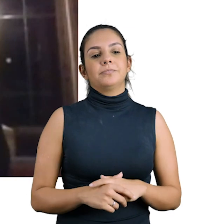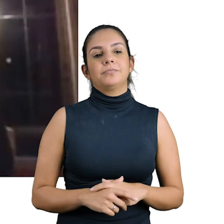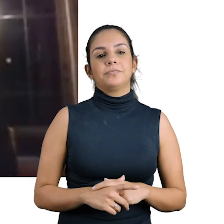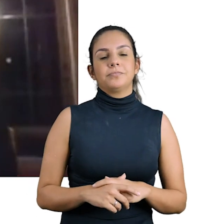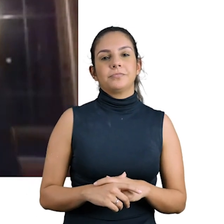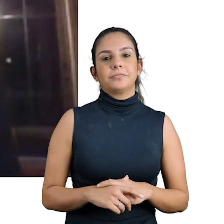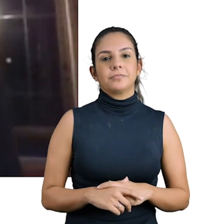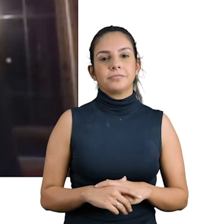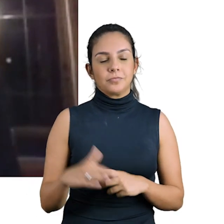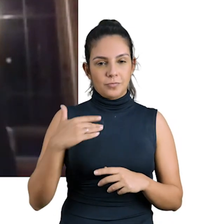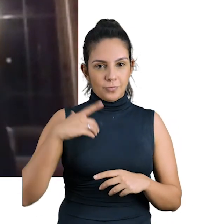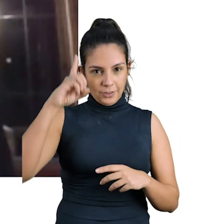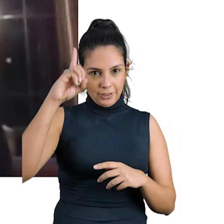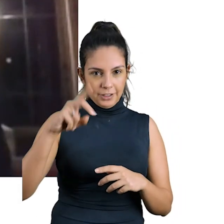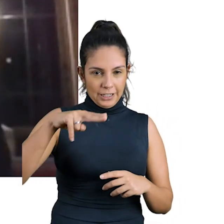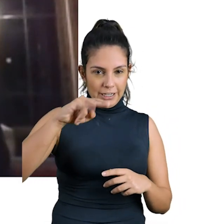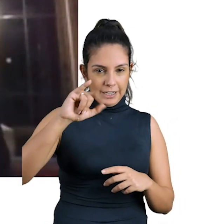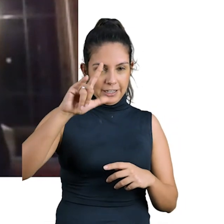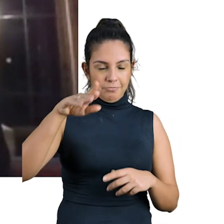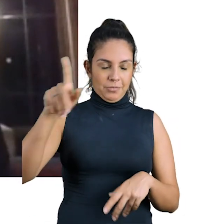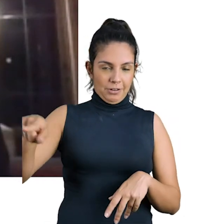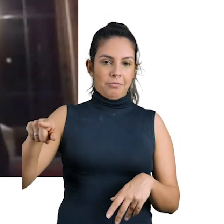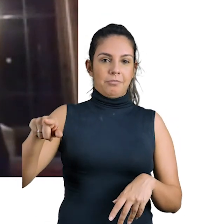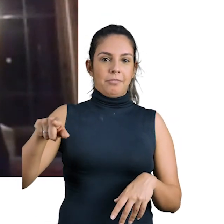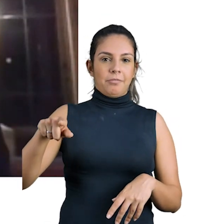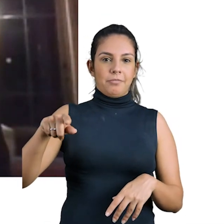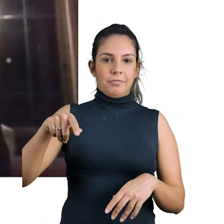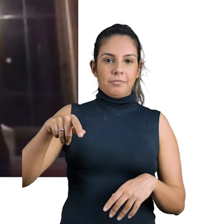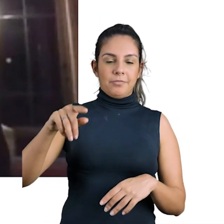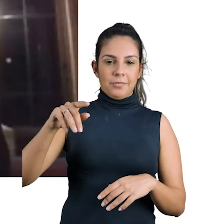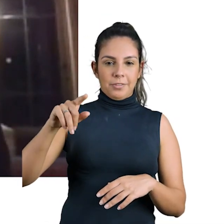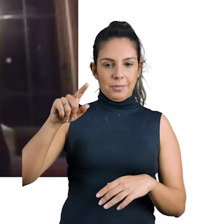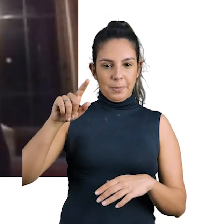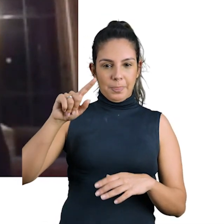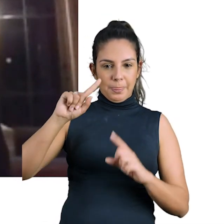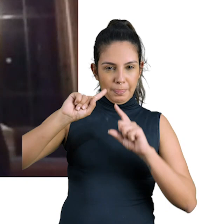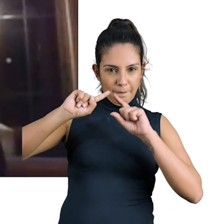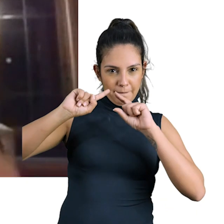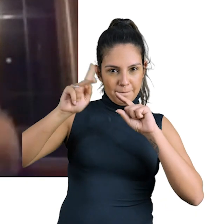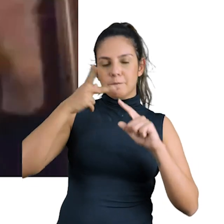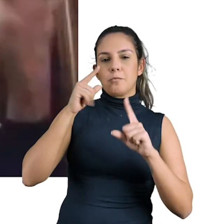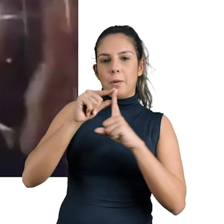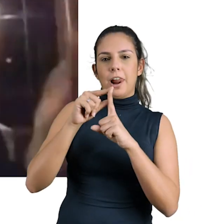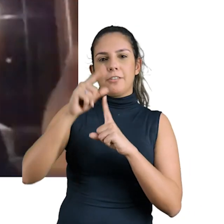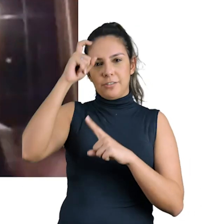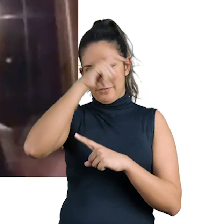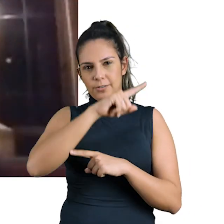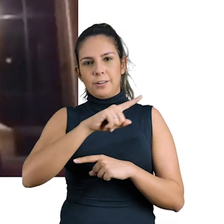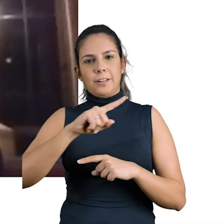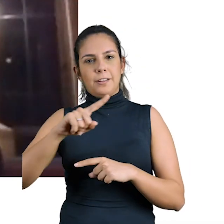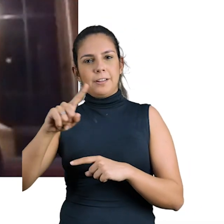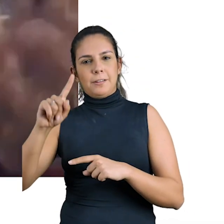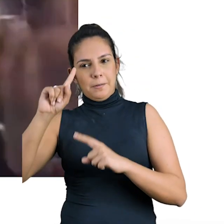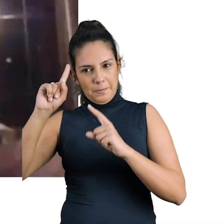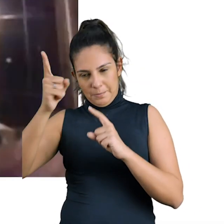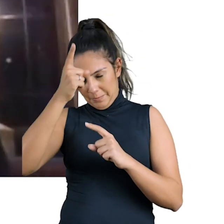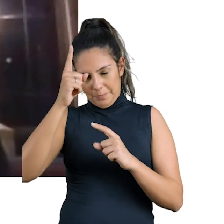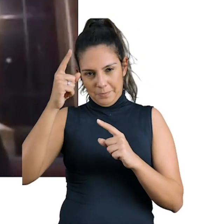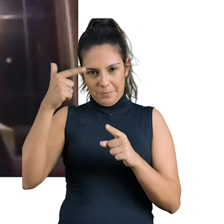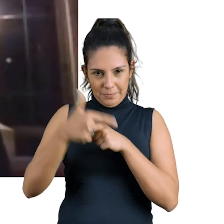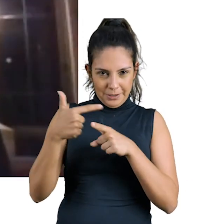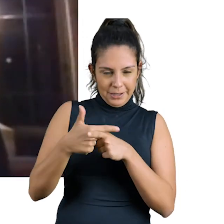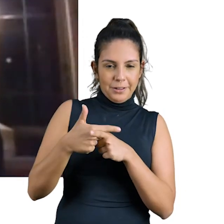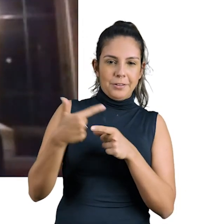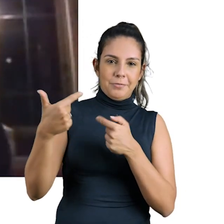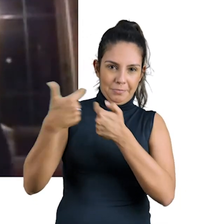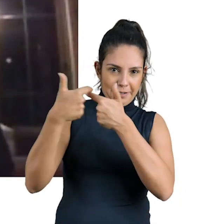O Nilman, que é o meu diretor, ele é um mestre, ele me enfrenta, às vezes eu falo umas palavras difíceis, ele dá bronca.